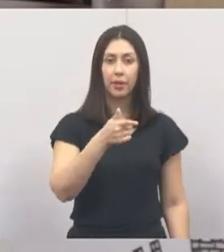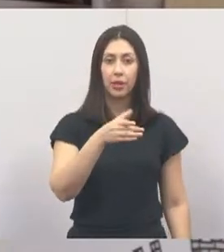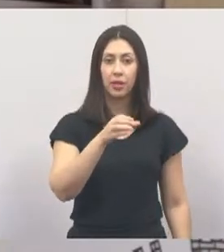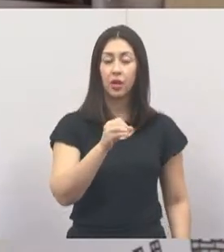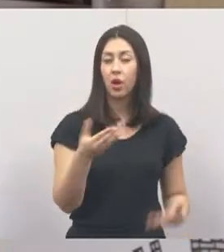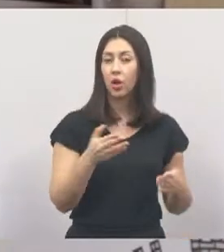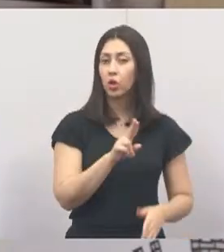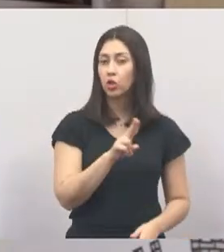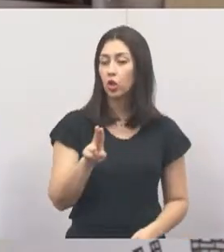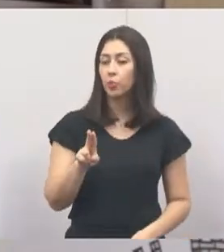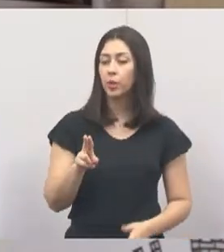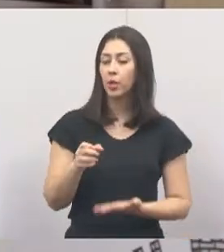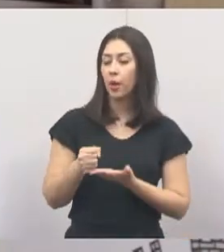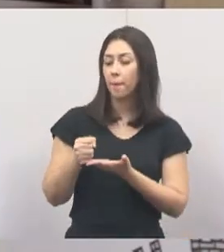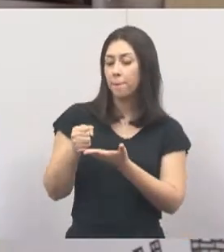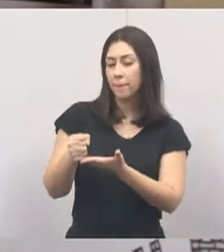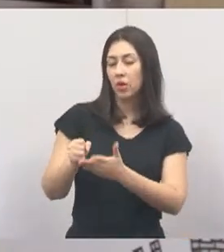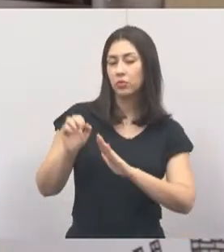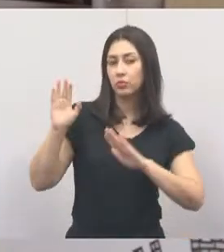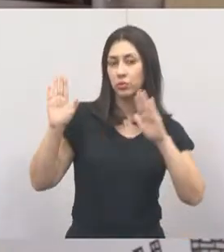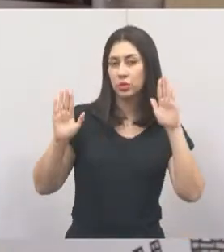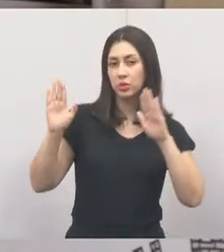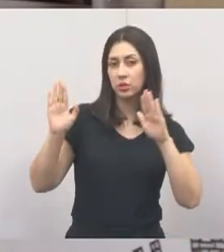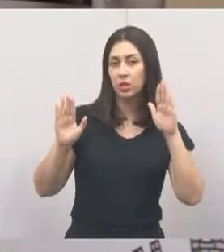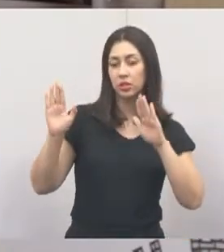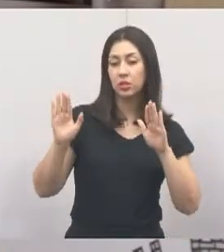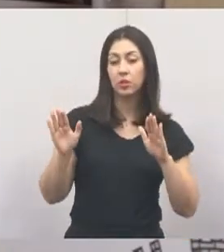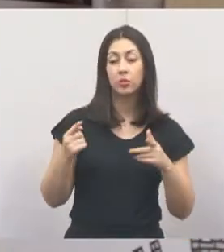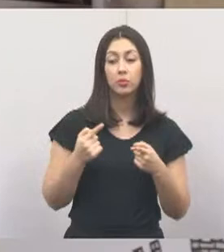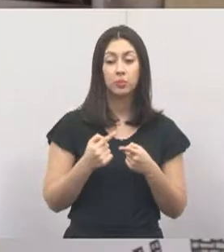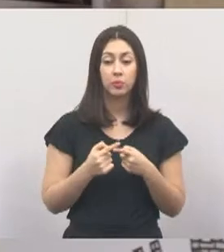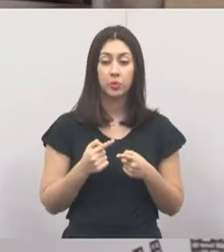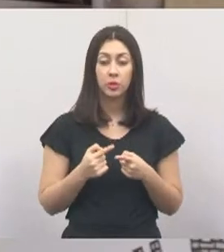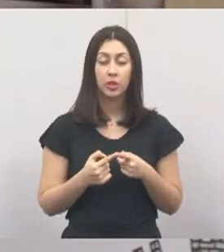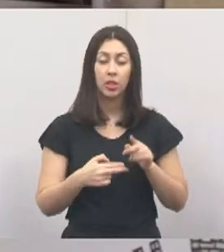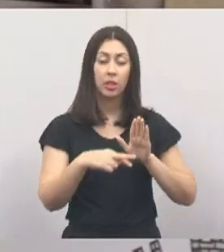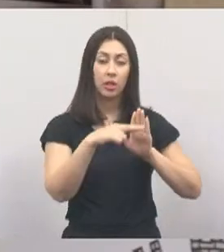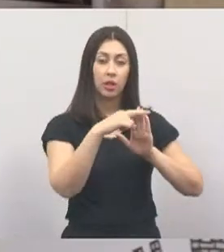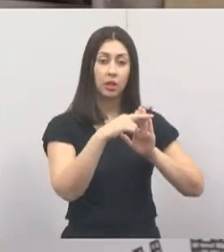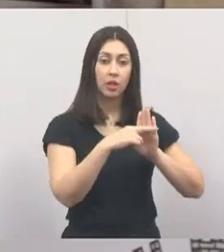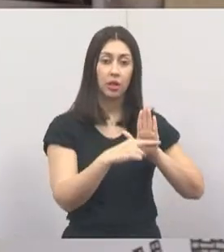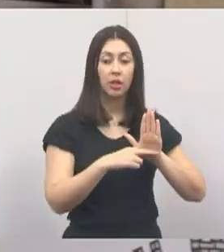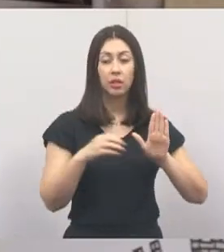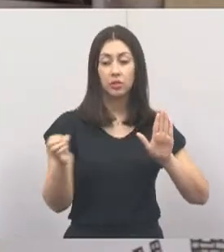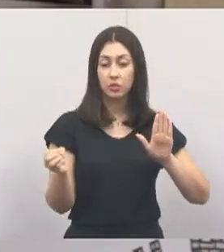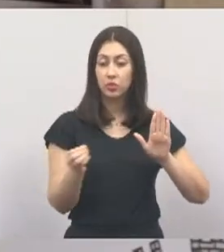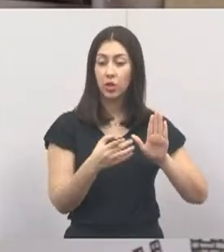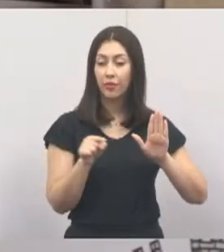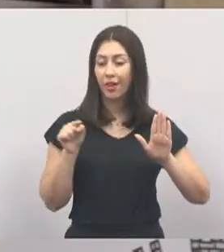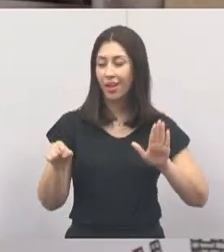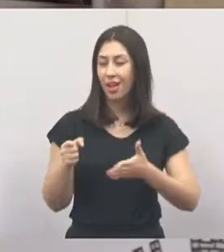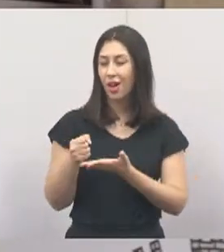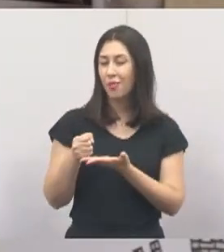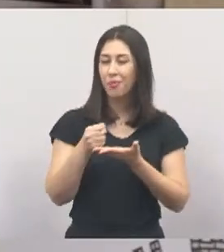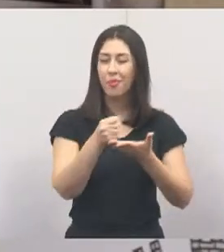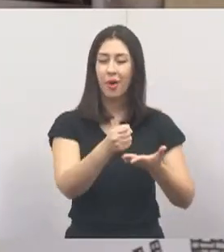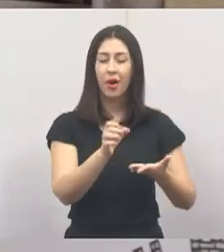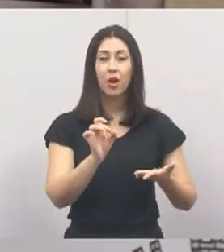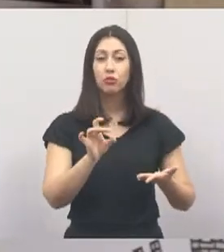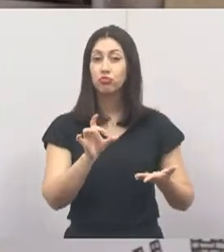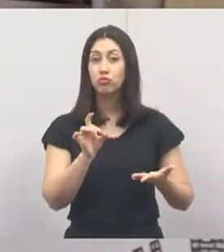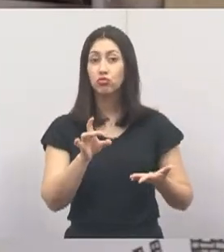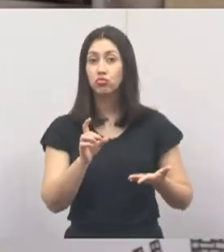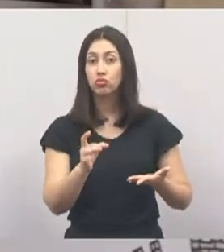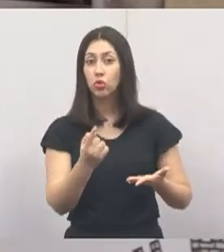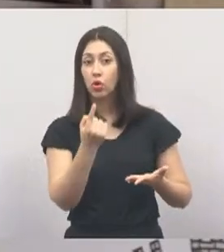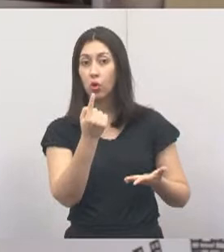às licitações, tendo em vista que, de acordo com as novas regras, apoiará não só o